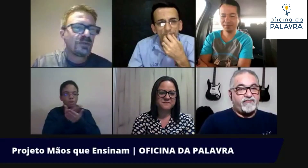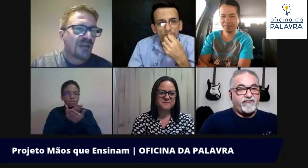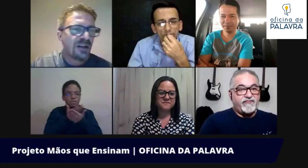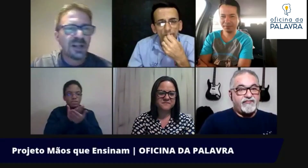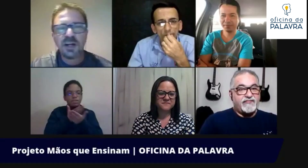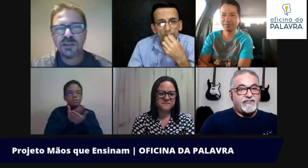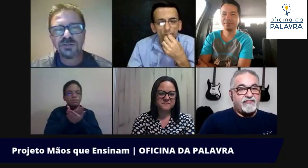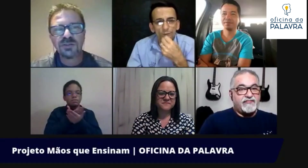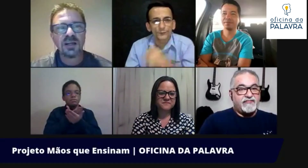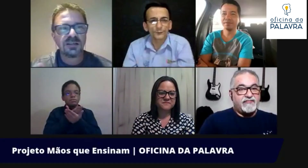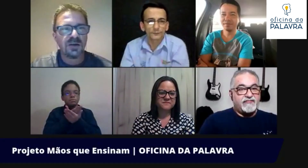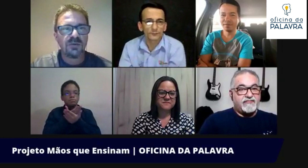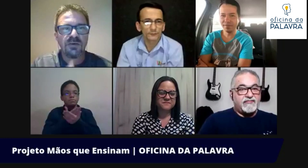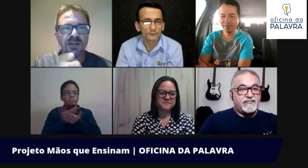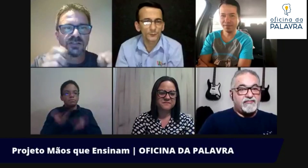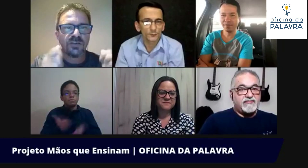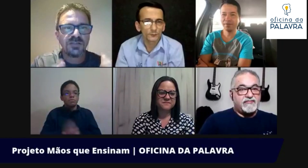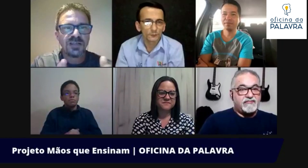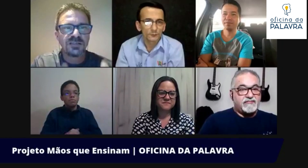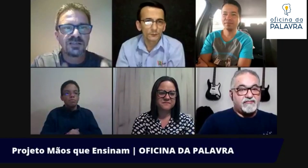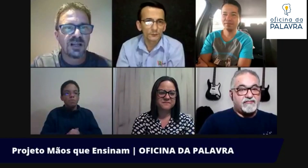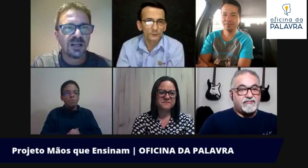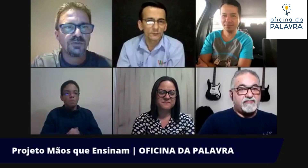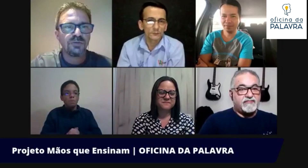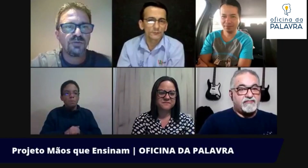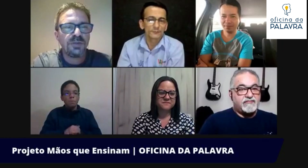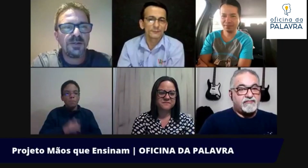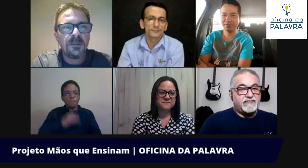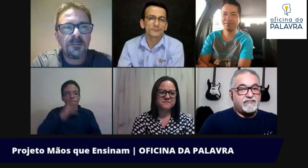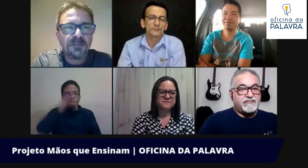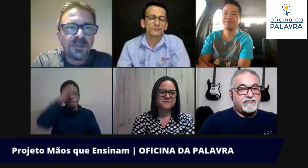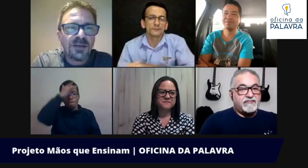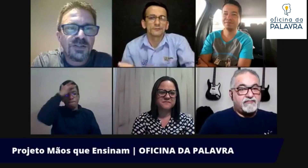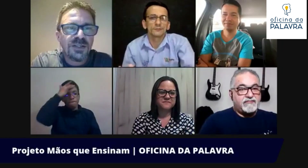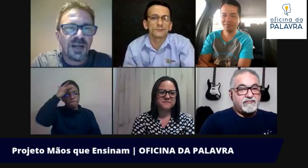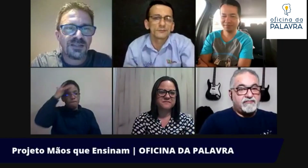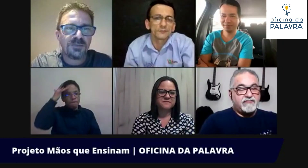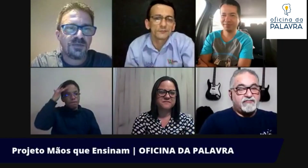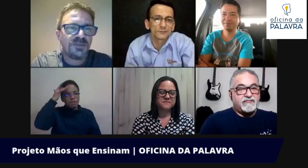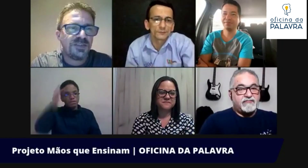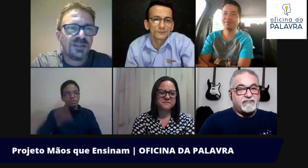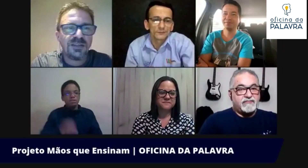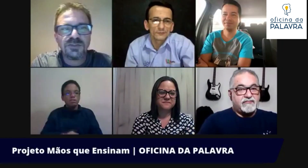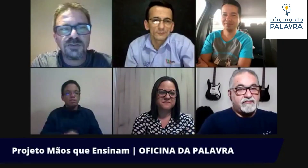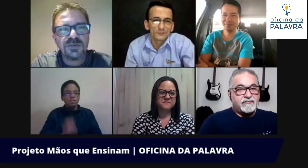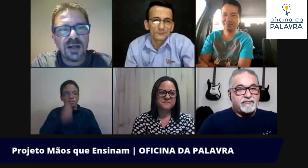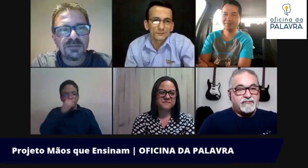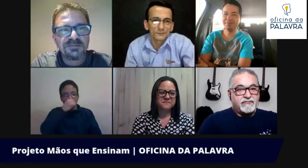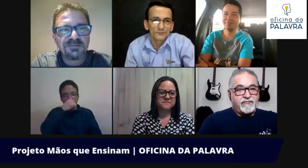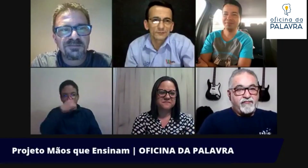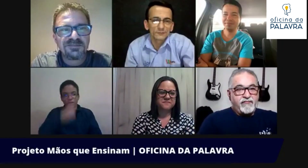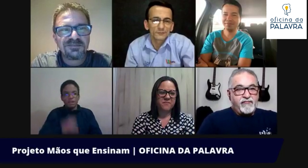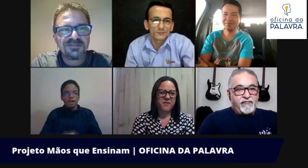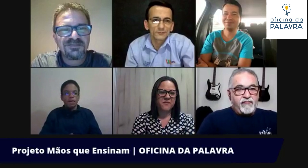não tem seminário, lá na igreja não tem. Então, agora é só você acessar lá o YouTube, de graça para você